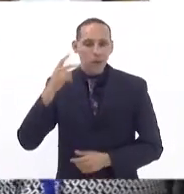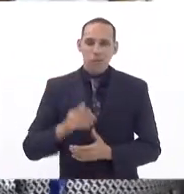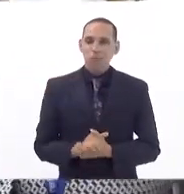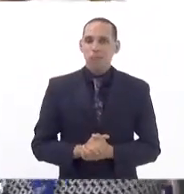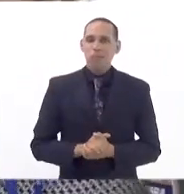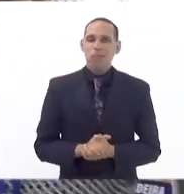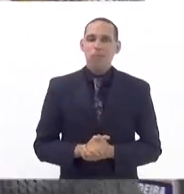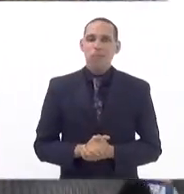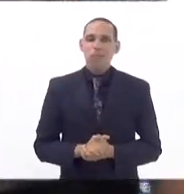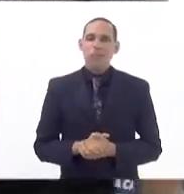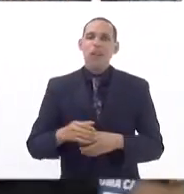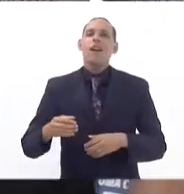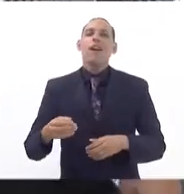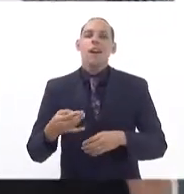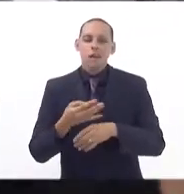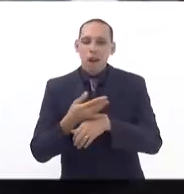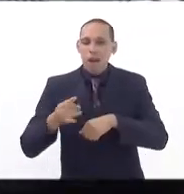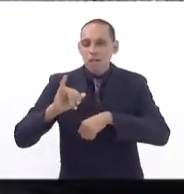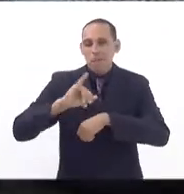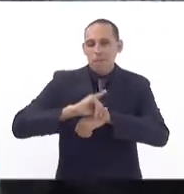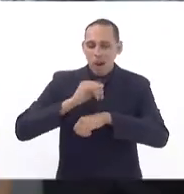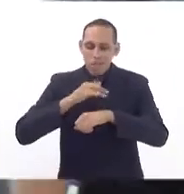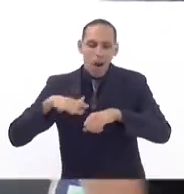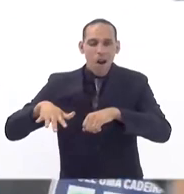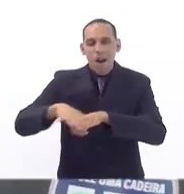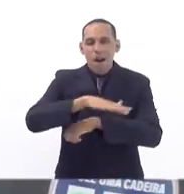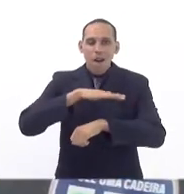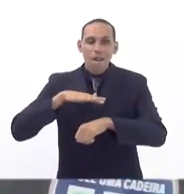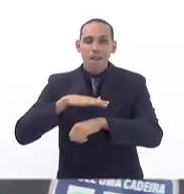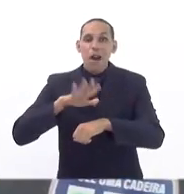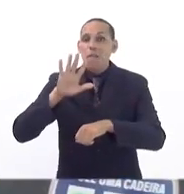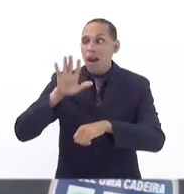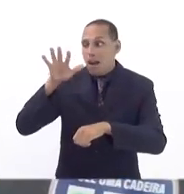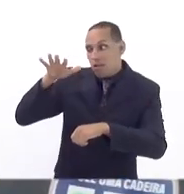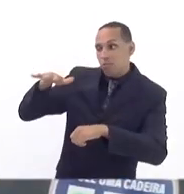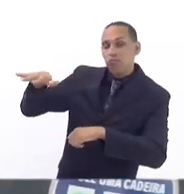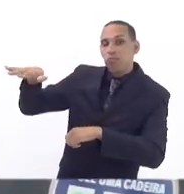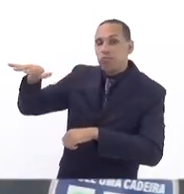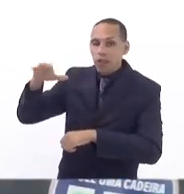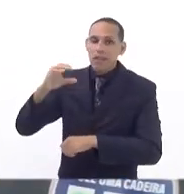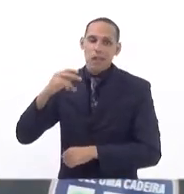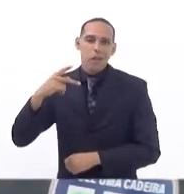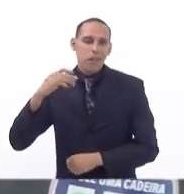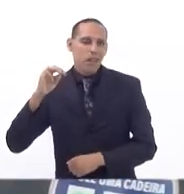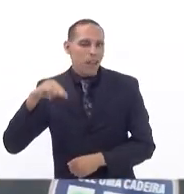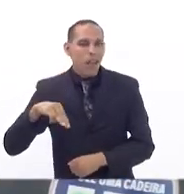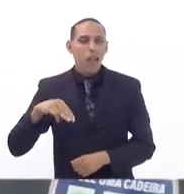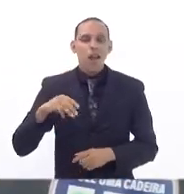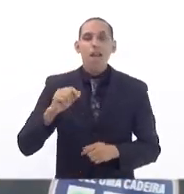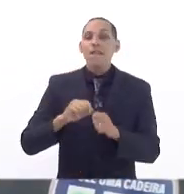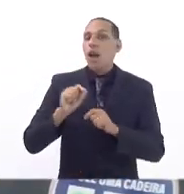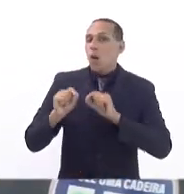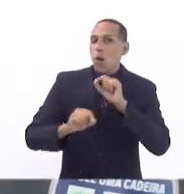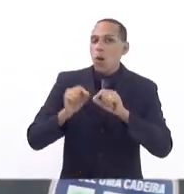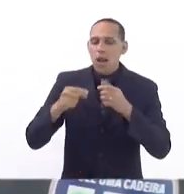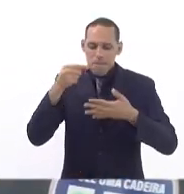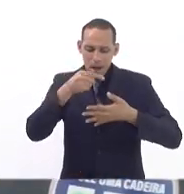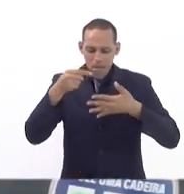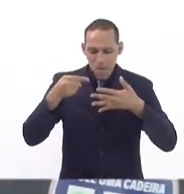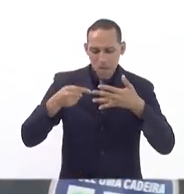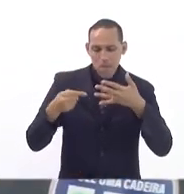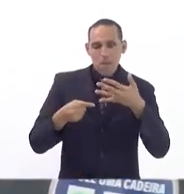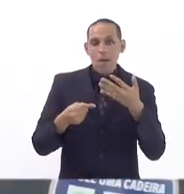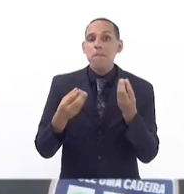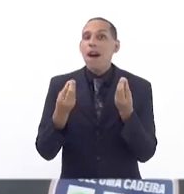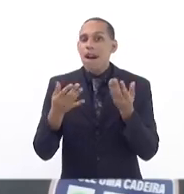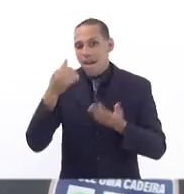de São Paulo e que adotaram medidas que são medidas que precisam ser consideradas pelos alto na resolutividade dessa situação